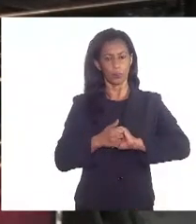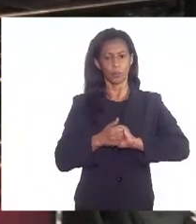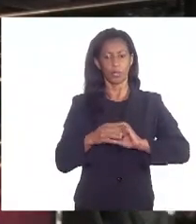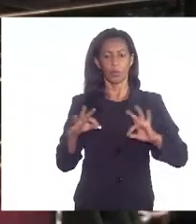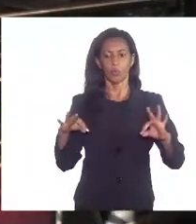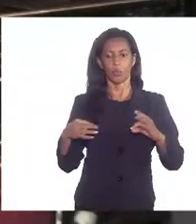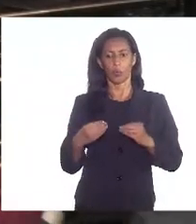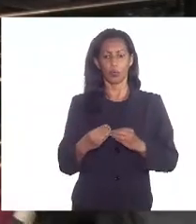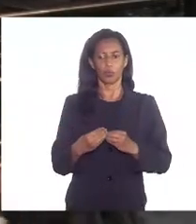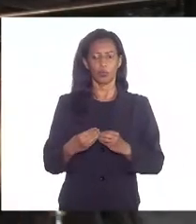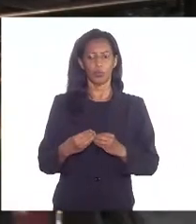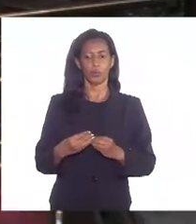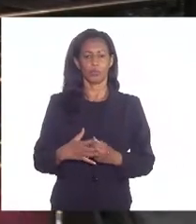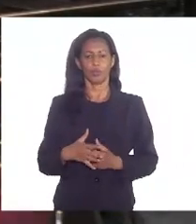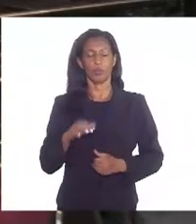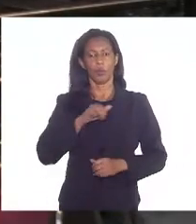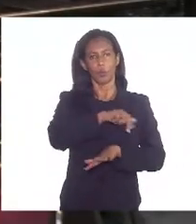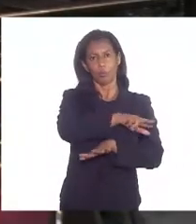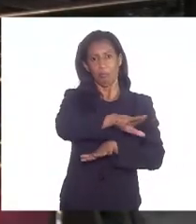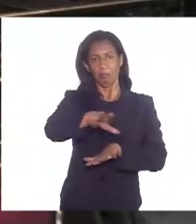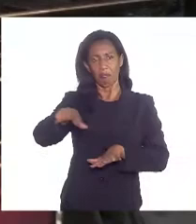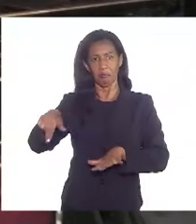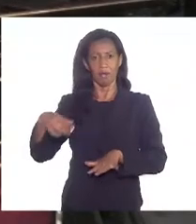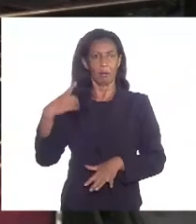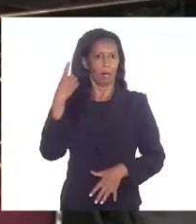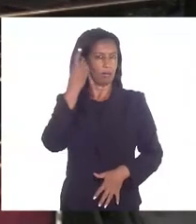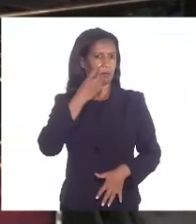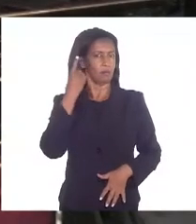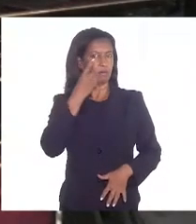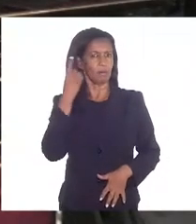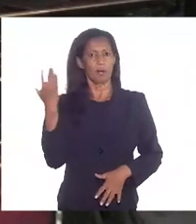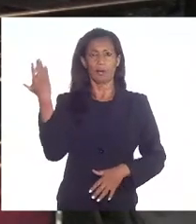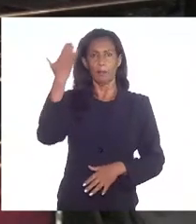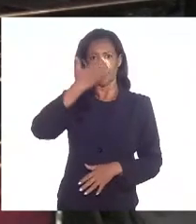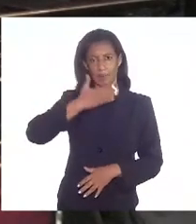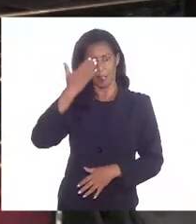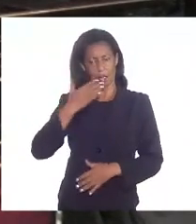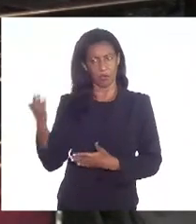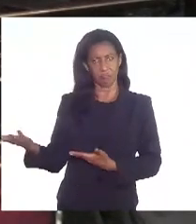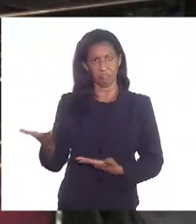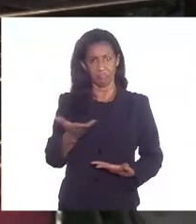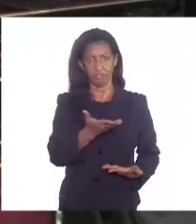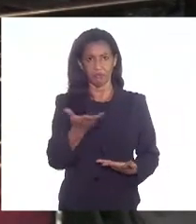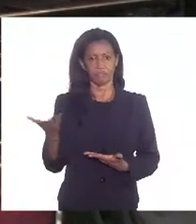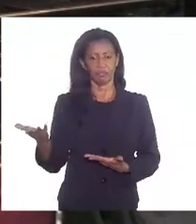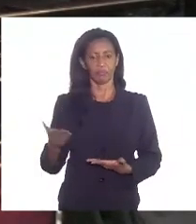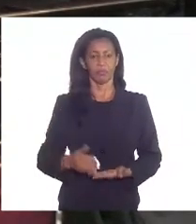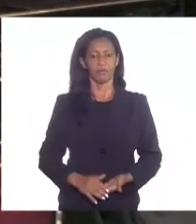todos os demais parlamentares aqui presentes.